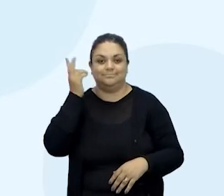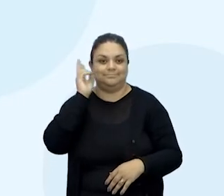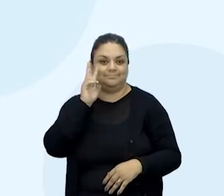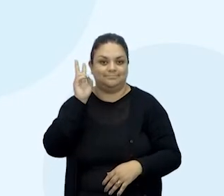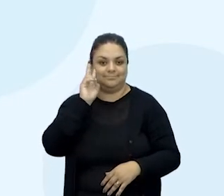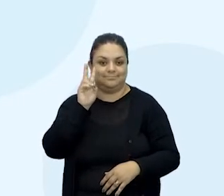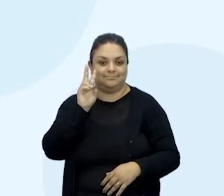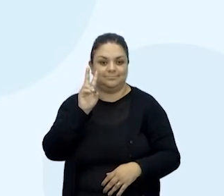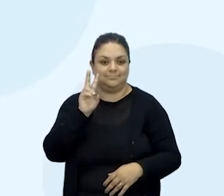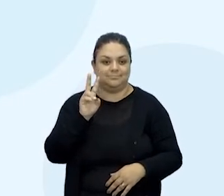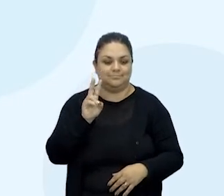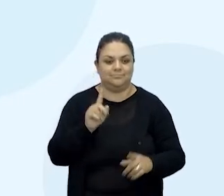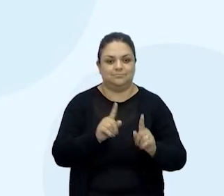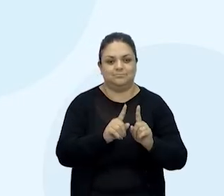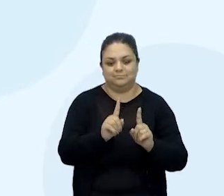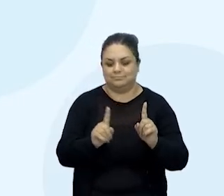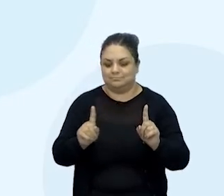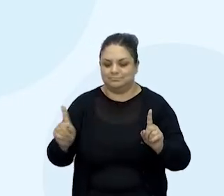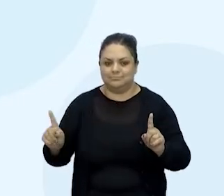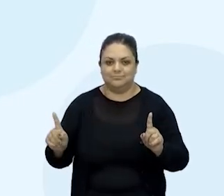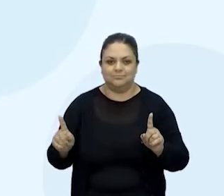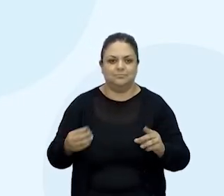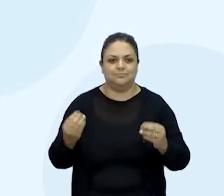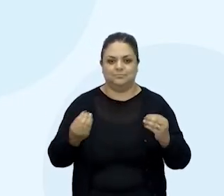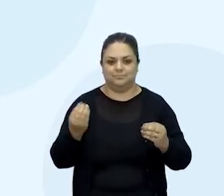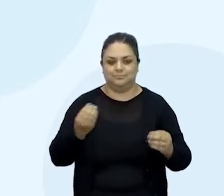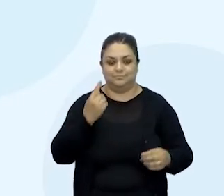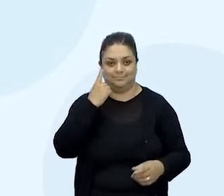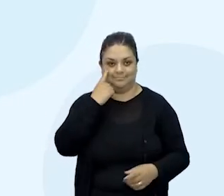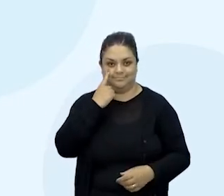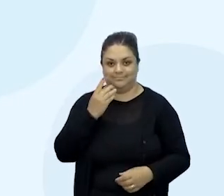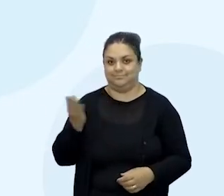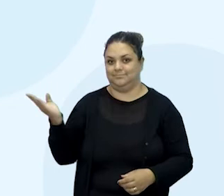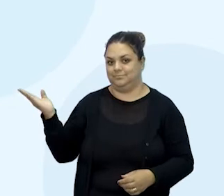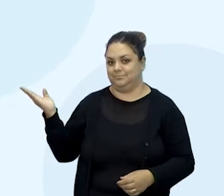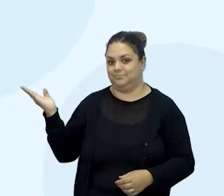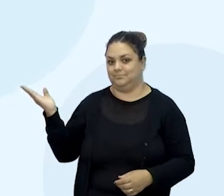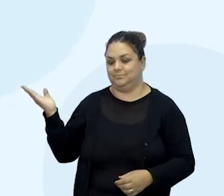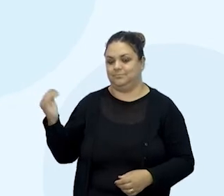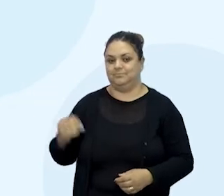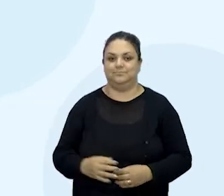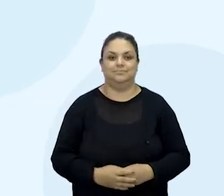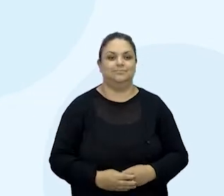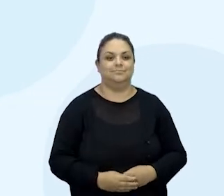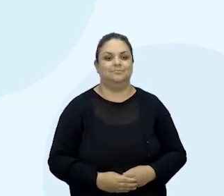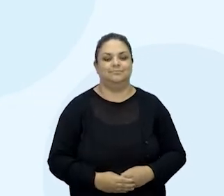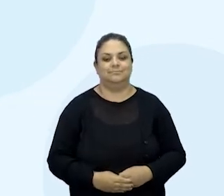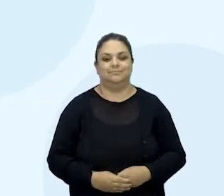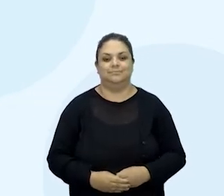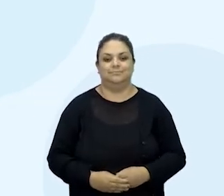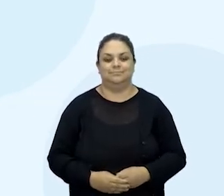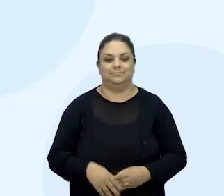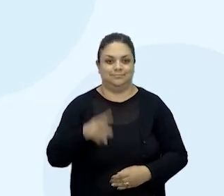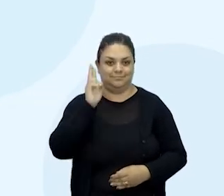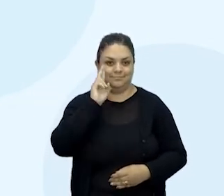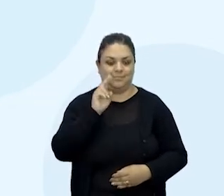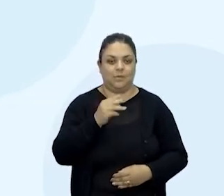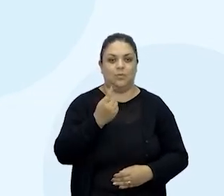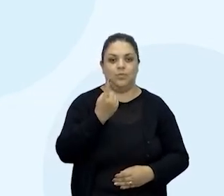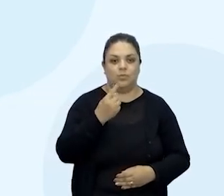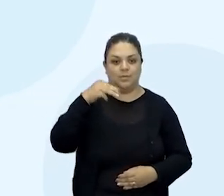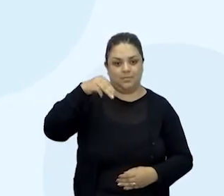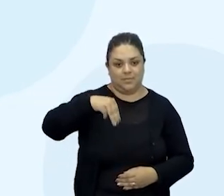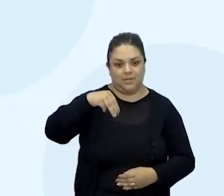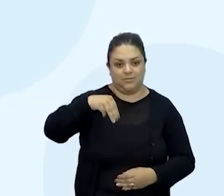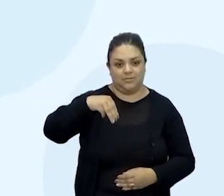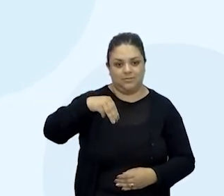entre essas grandezas, né? Então, relembrando, como base eu tenho o metro,